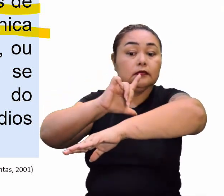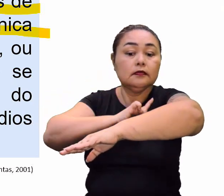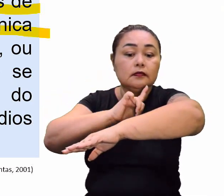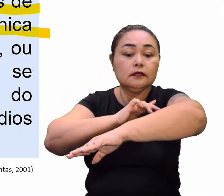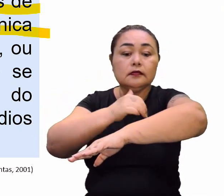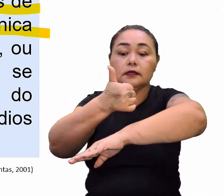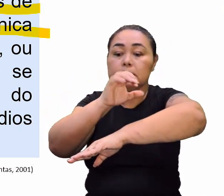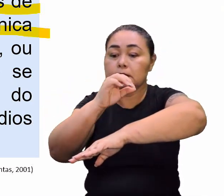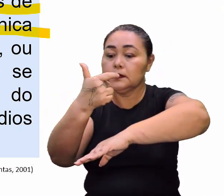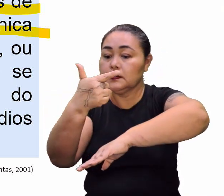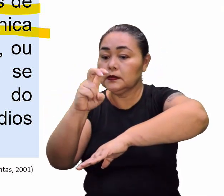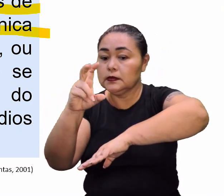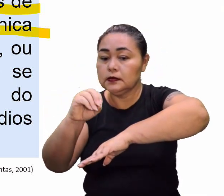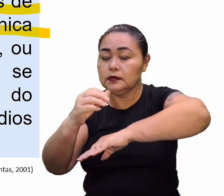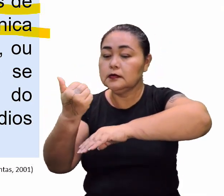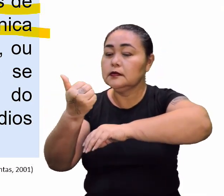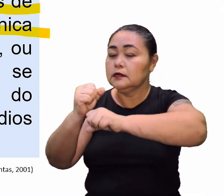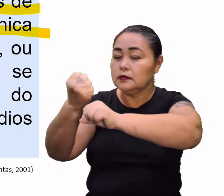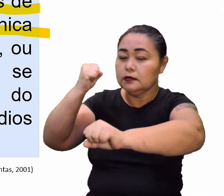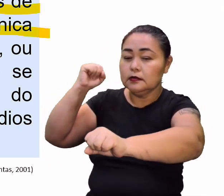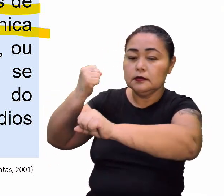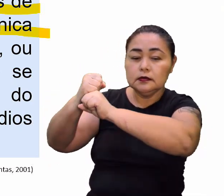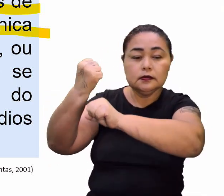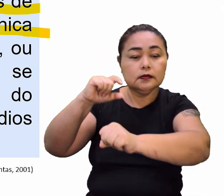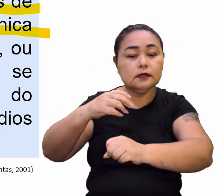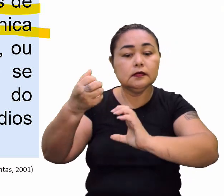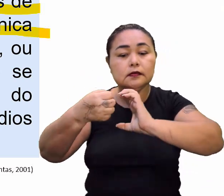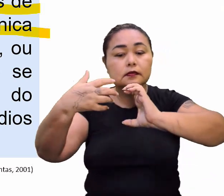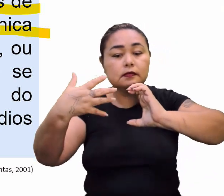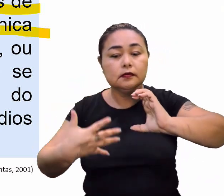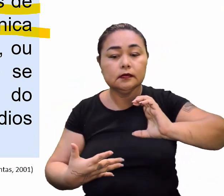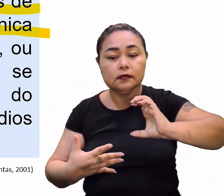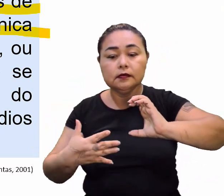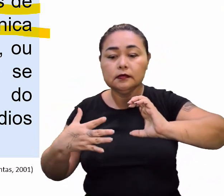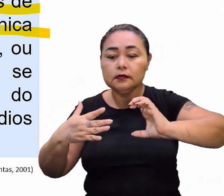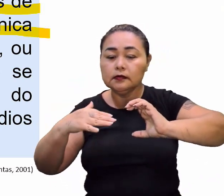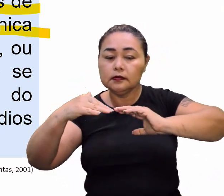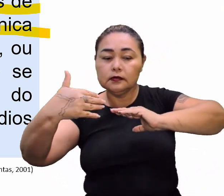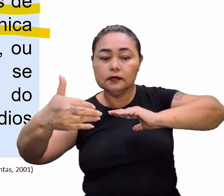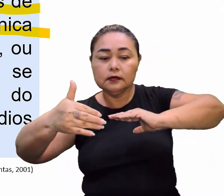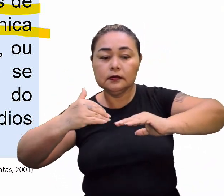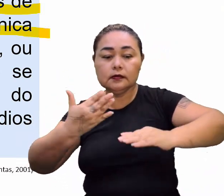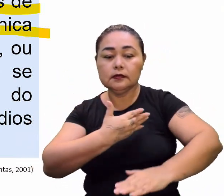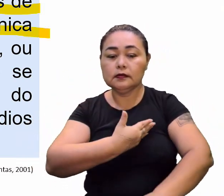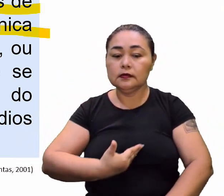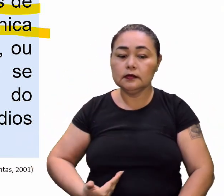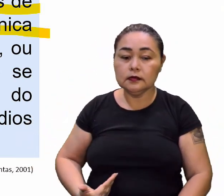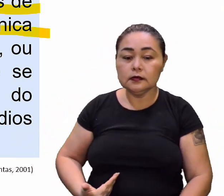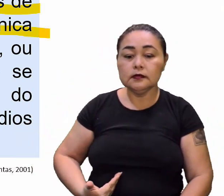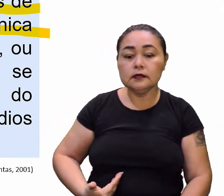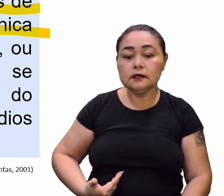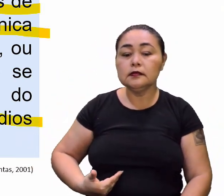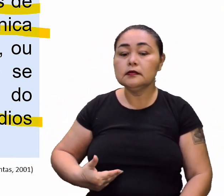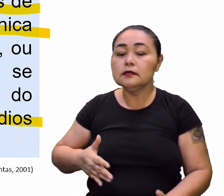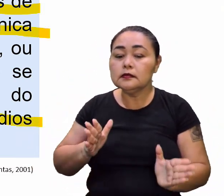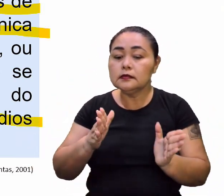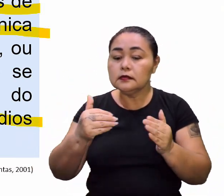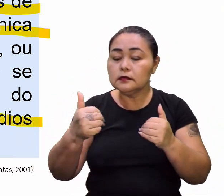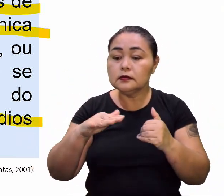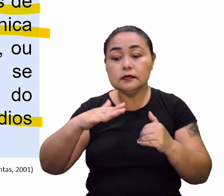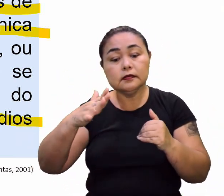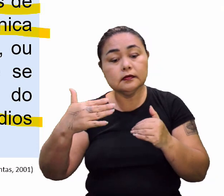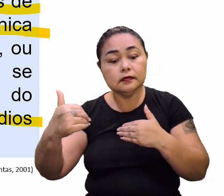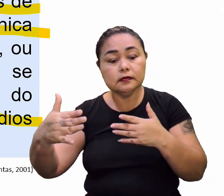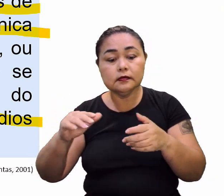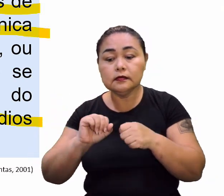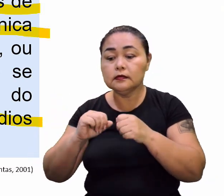de 100 e 250 hectares, que se caracterizavam pela interferência parcial do governo e contemplavam